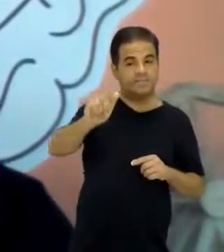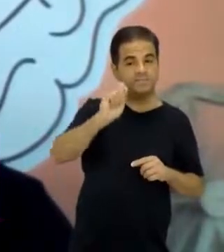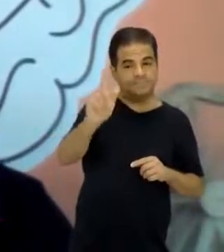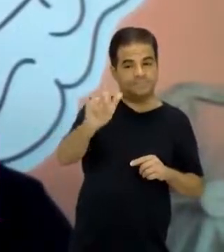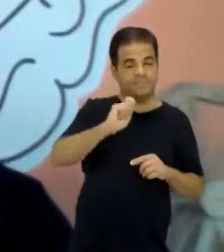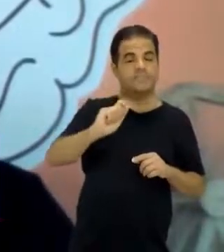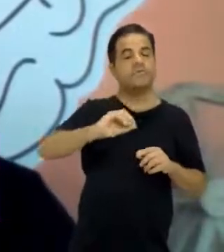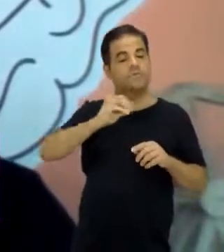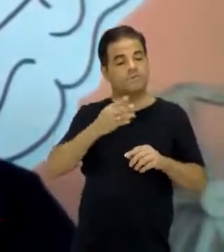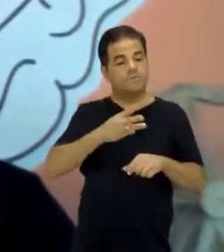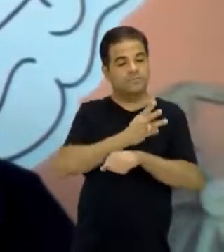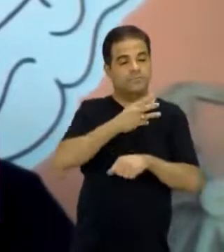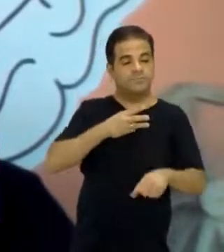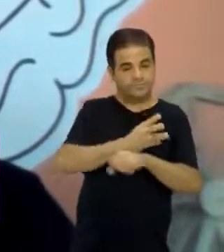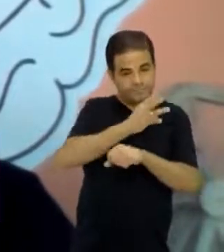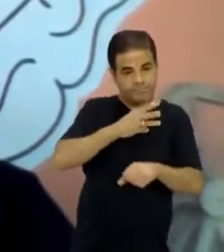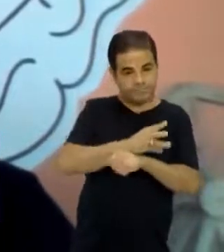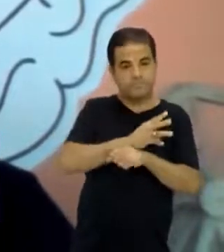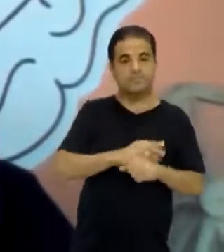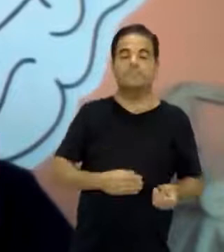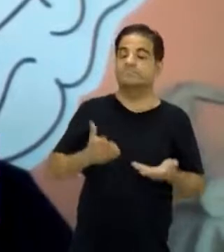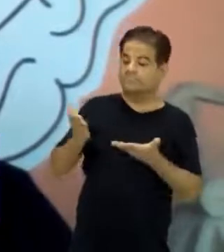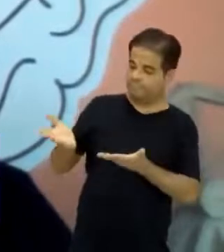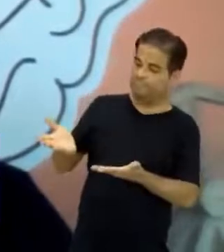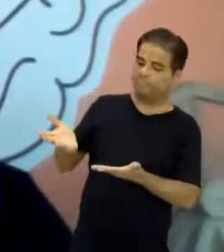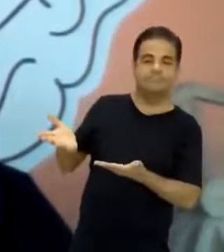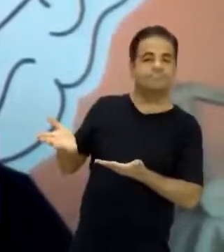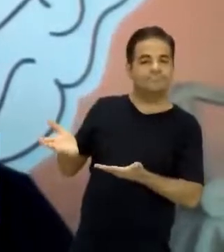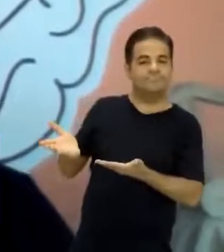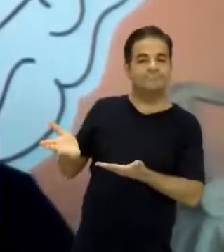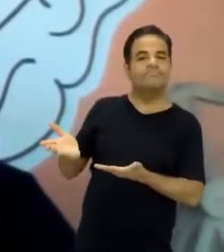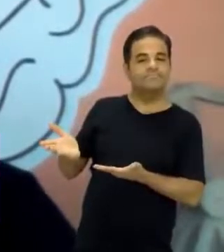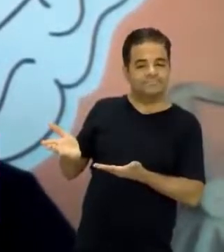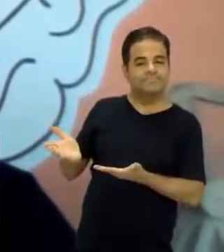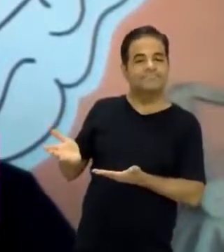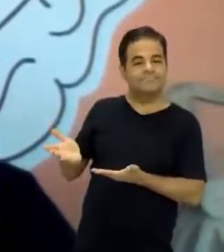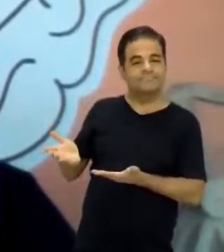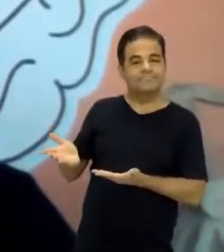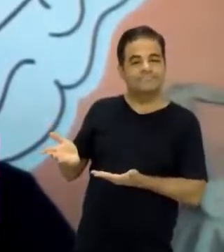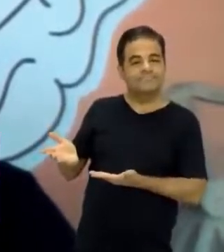DDD 11 975 44